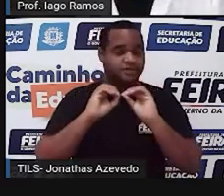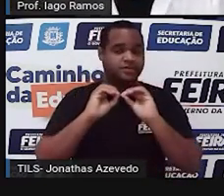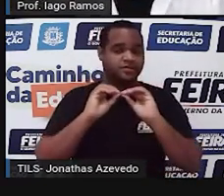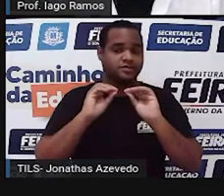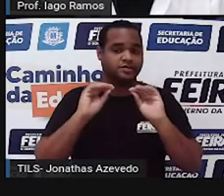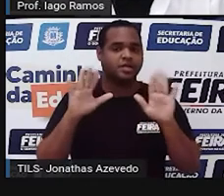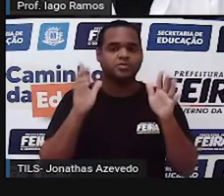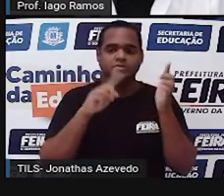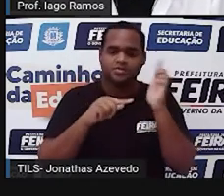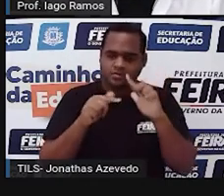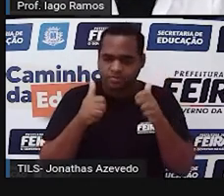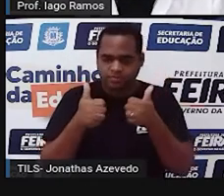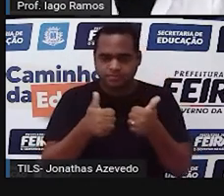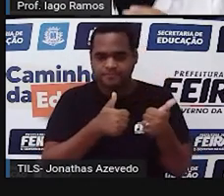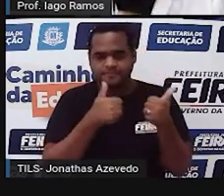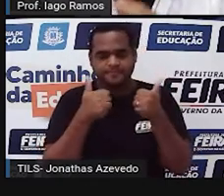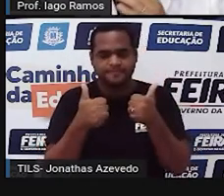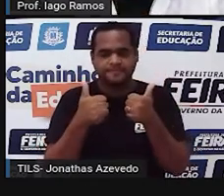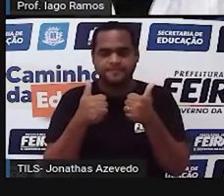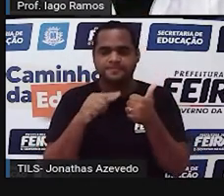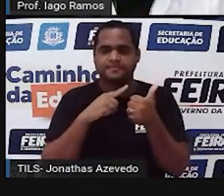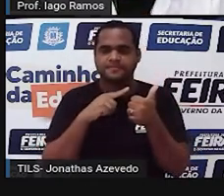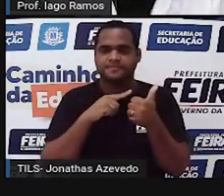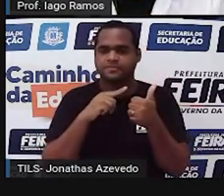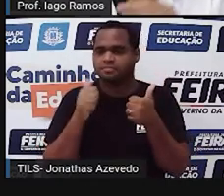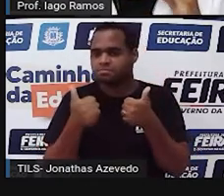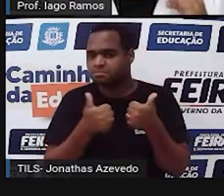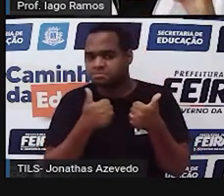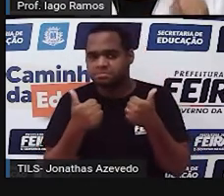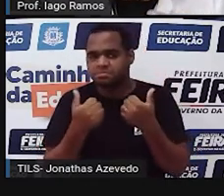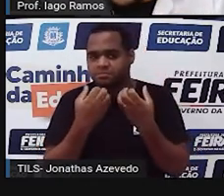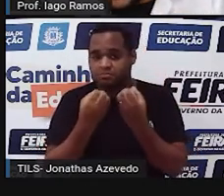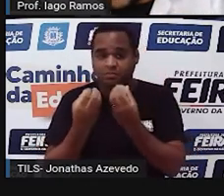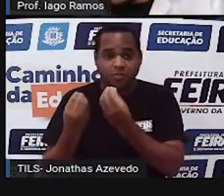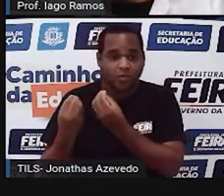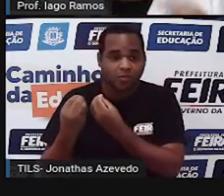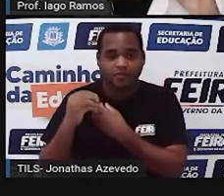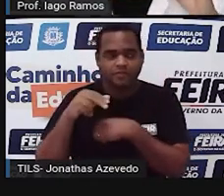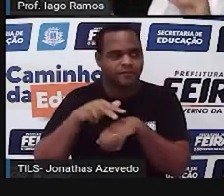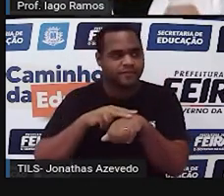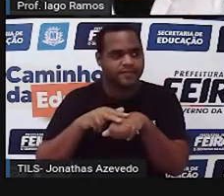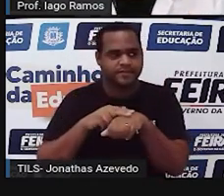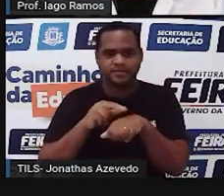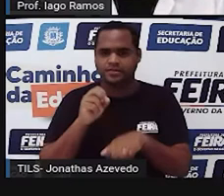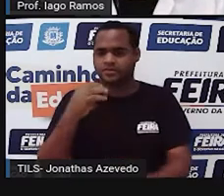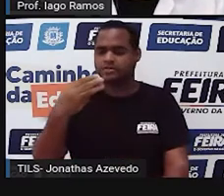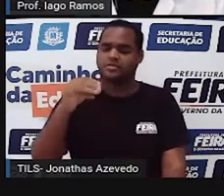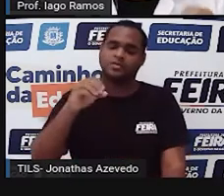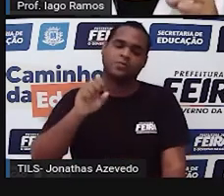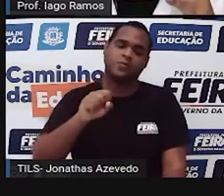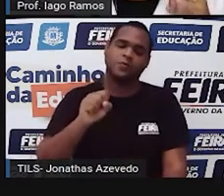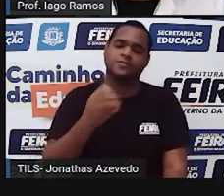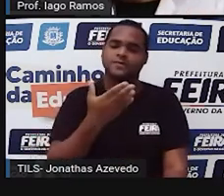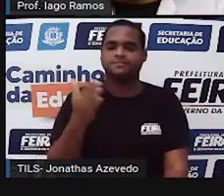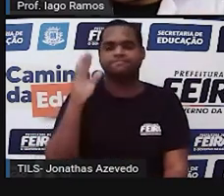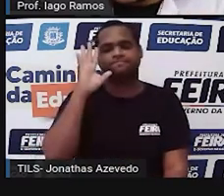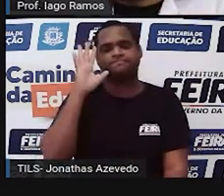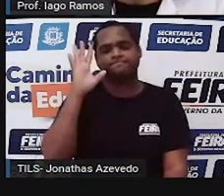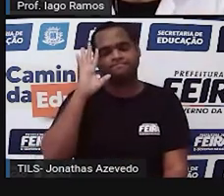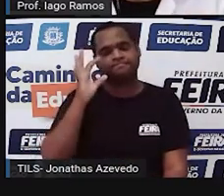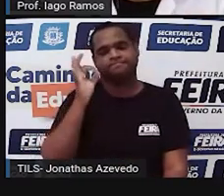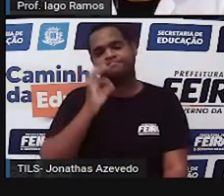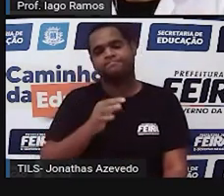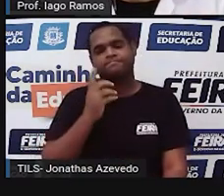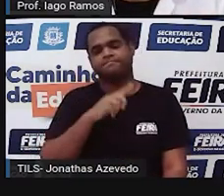bastante coisa do que a gente viu até esse momento aqui da aula para número 4 em verde 30 segundos para você pensar